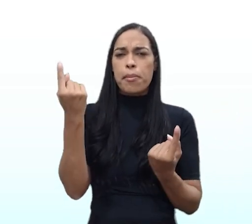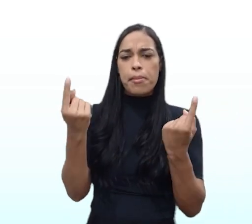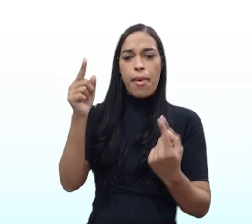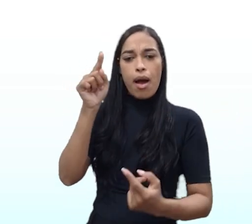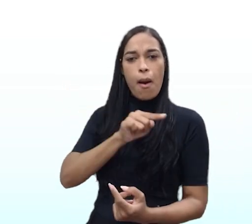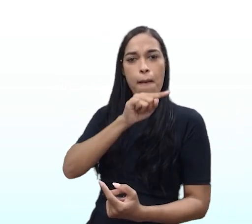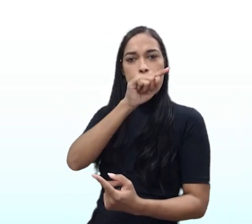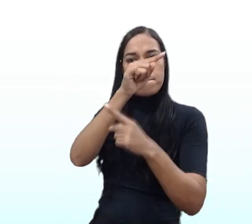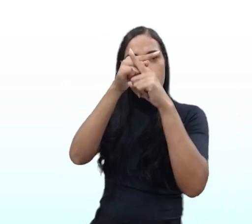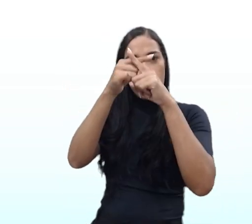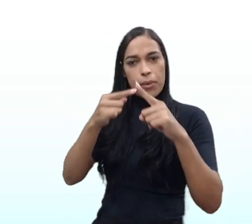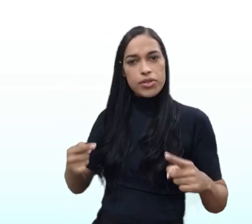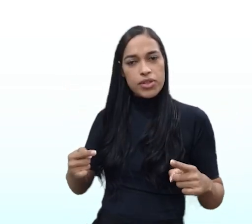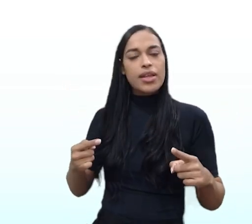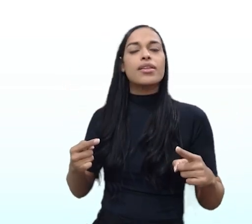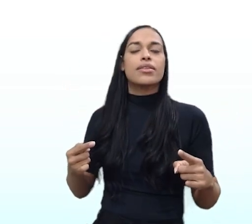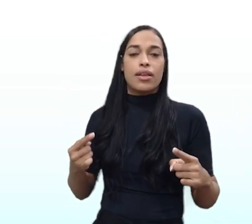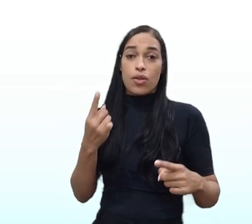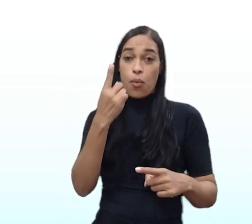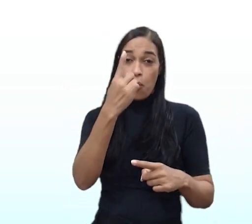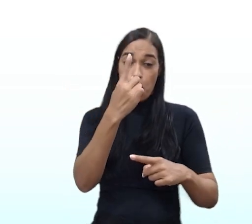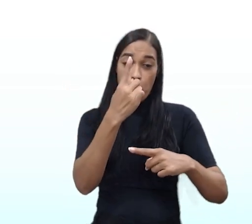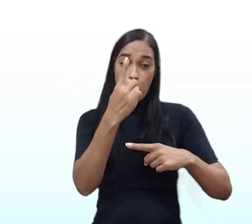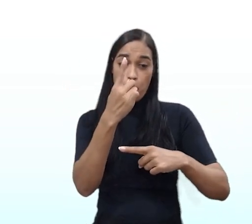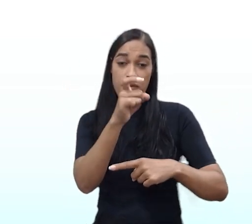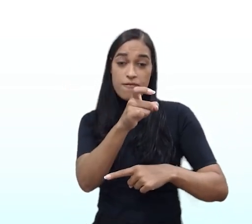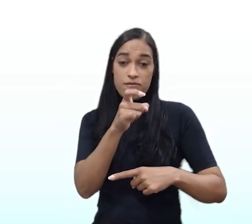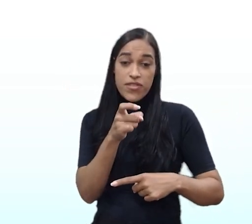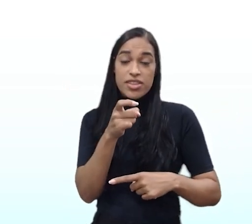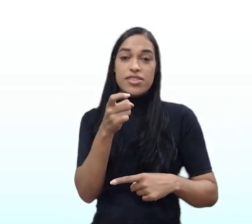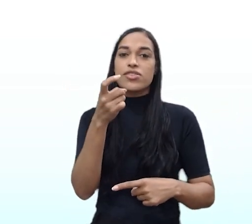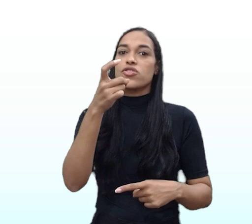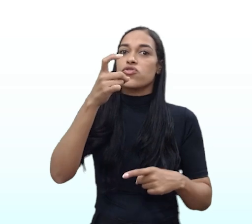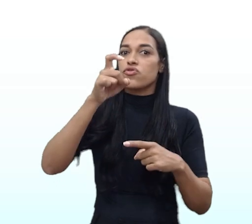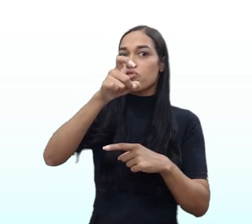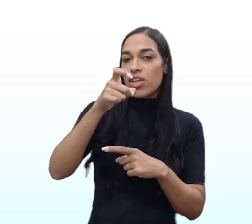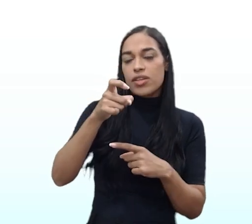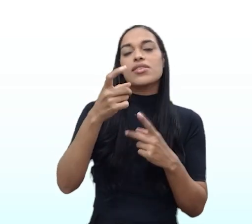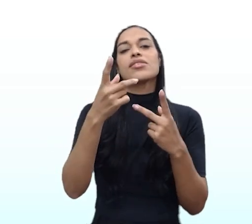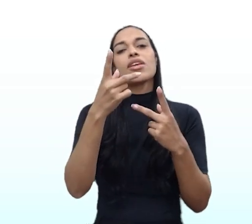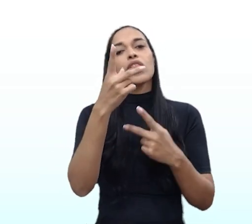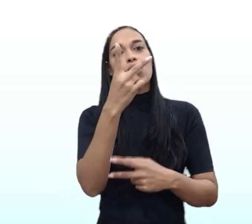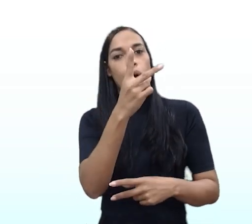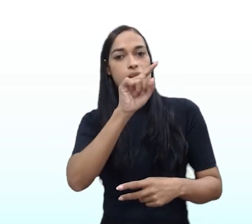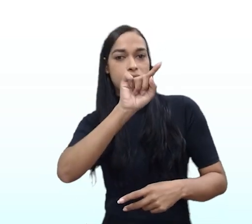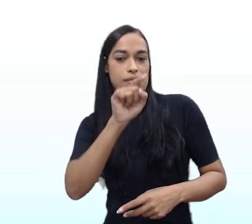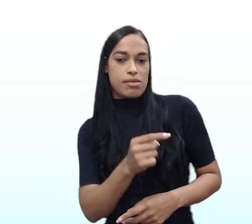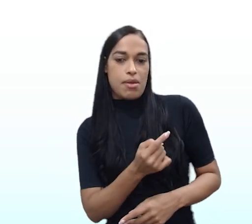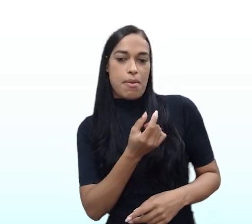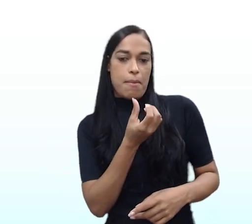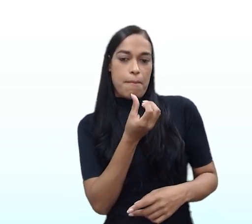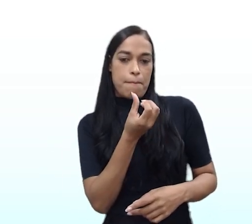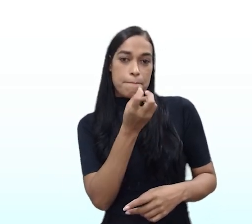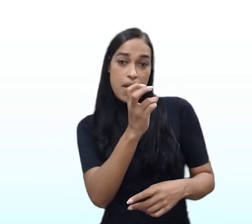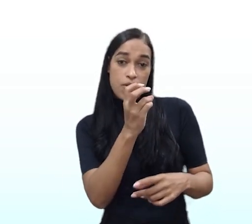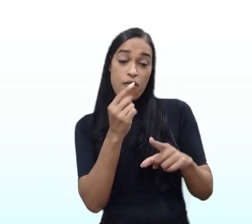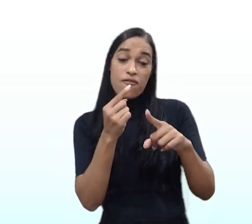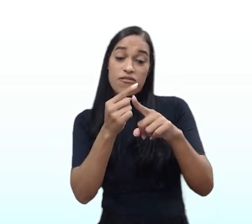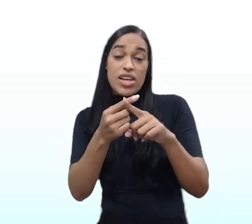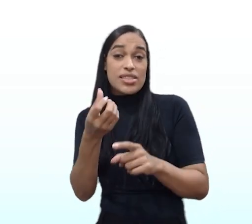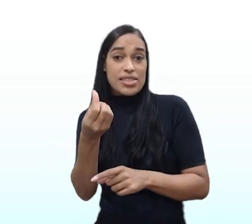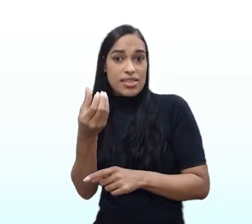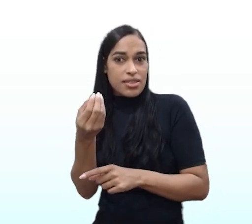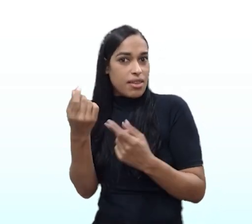essa proporcionalidade? Então, 1 vezes x, que vai dar o próprio x, 2,5 vezes 60, aí você nem precisa